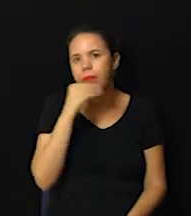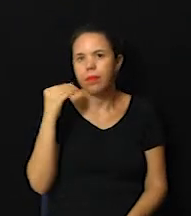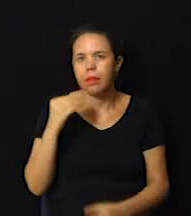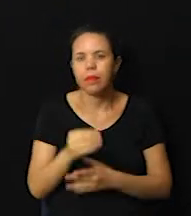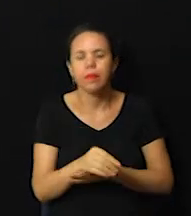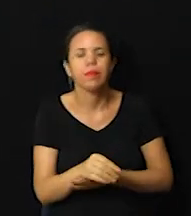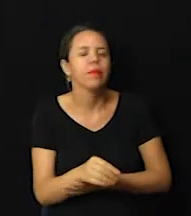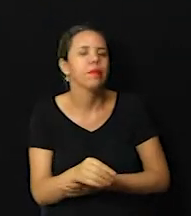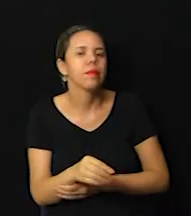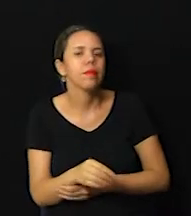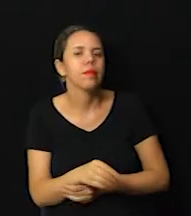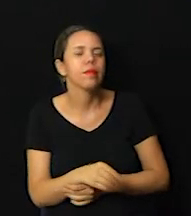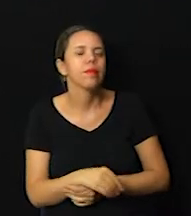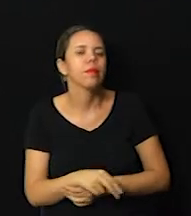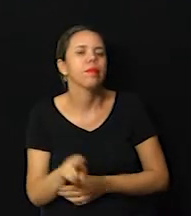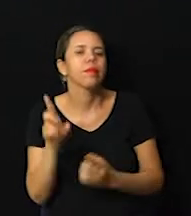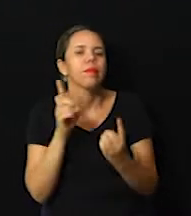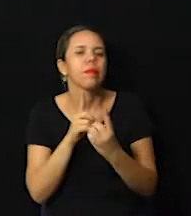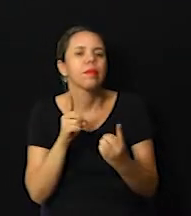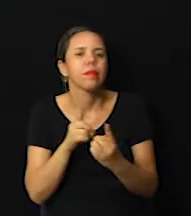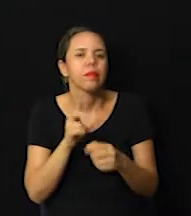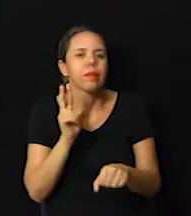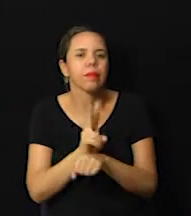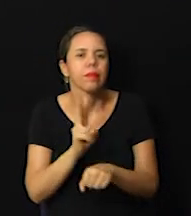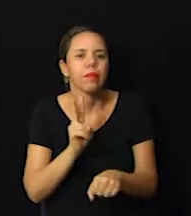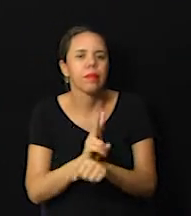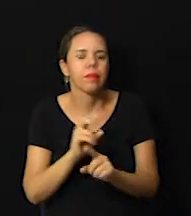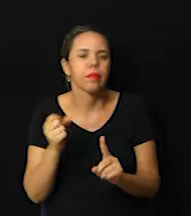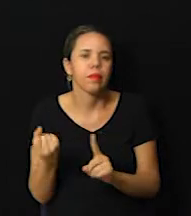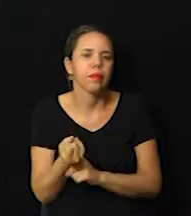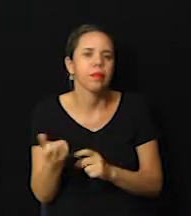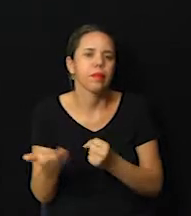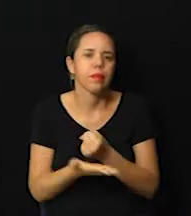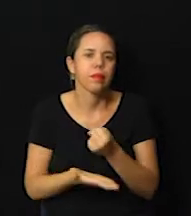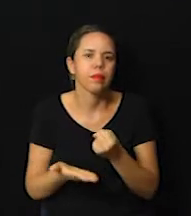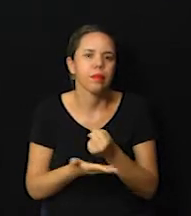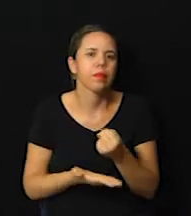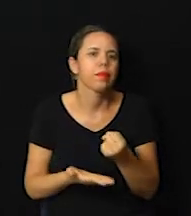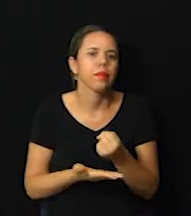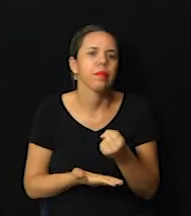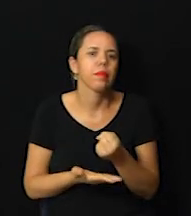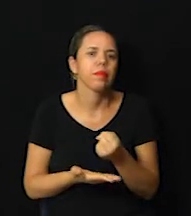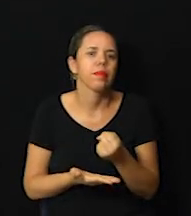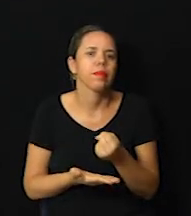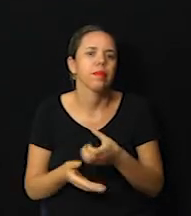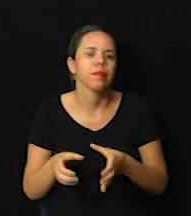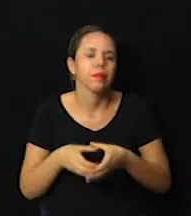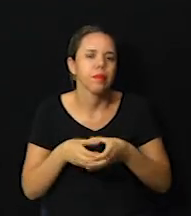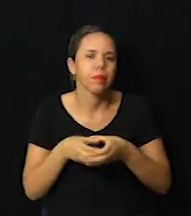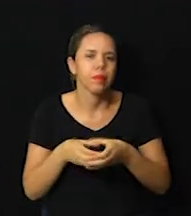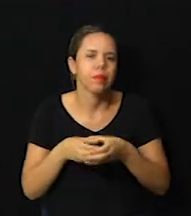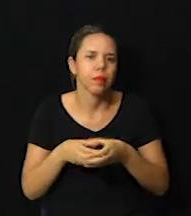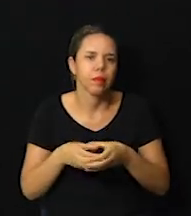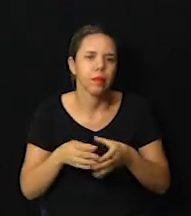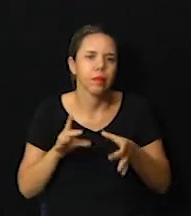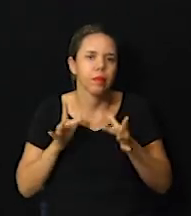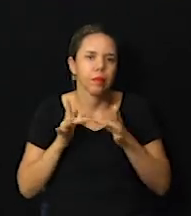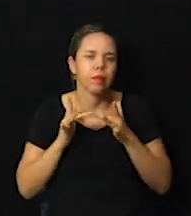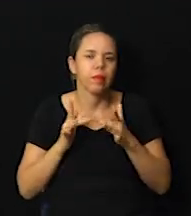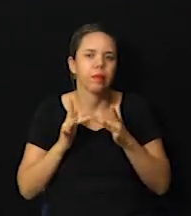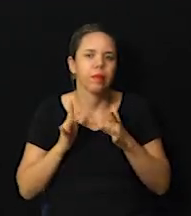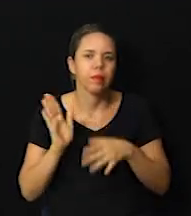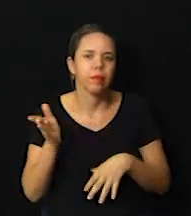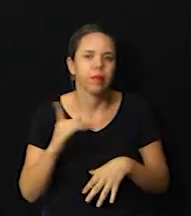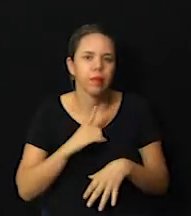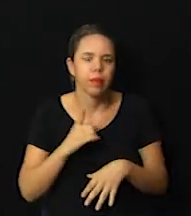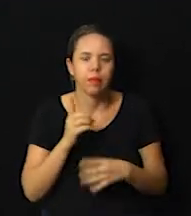adolescentes através do Serviço de Proteção Social Básica, o Serviço de Convivência e Fortalecimento de Vínculos, que a gente